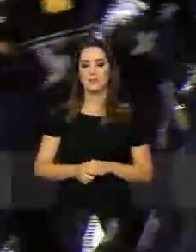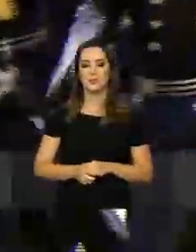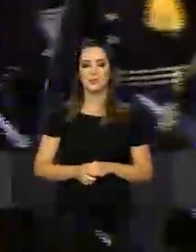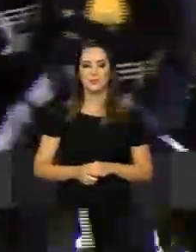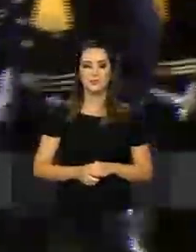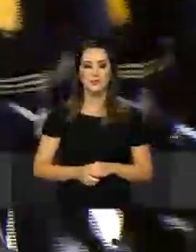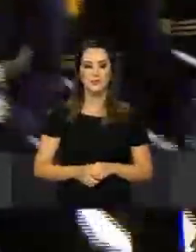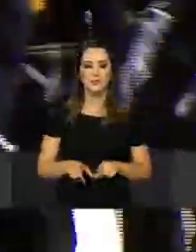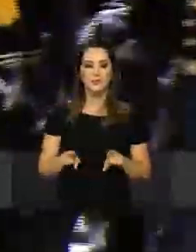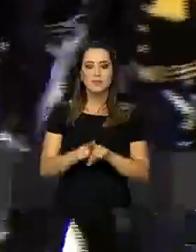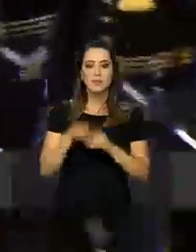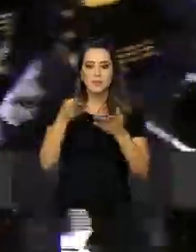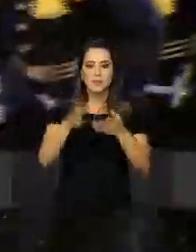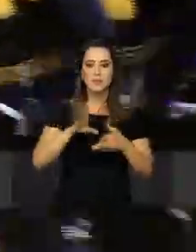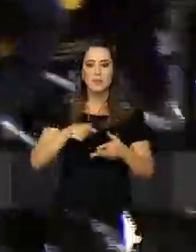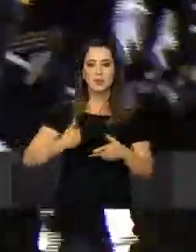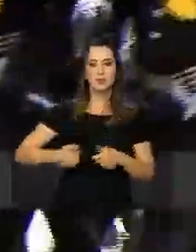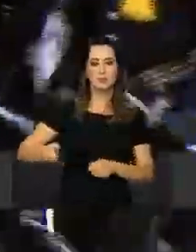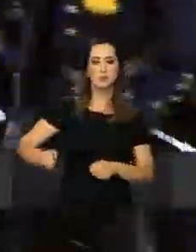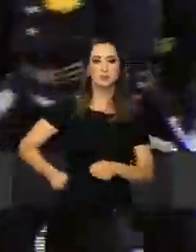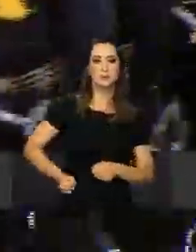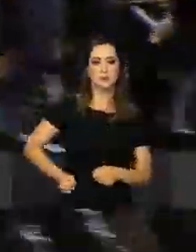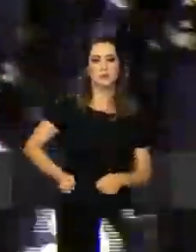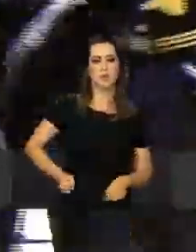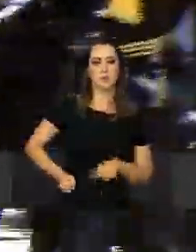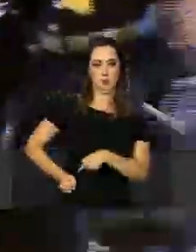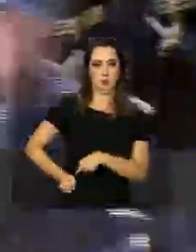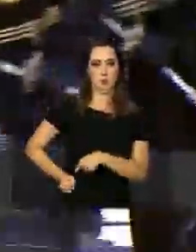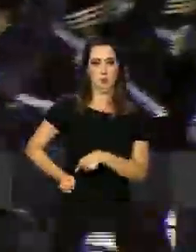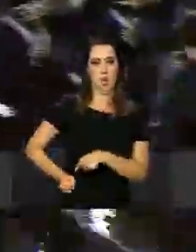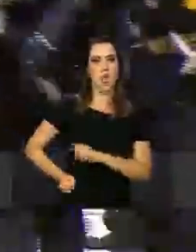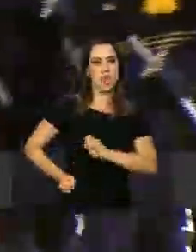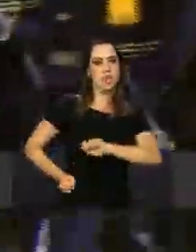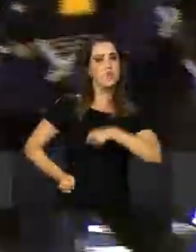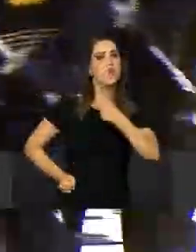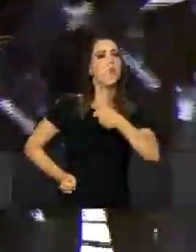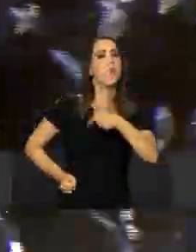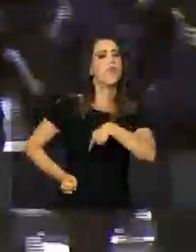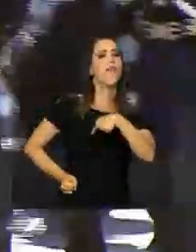Eles receberam o espadim também, ó, no mês passado, que é o símbolo